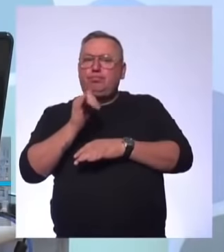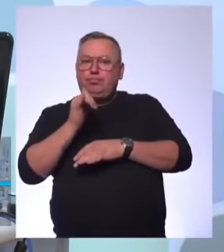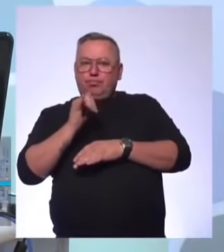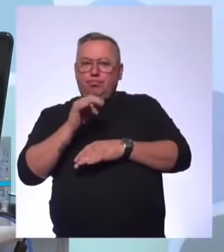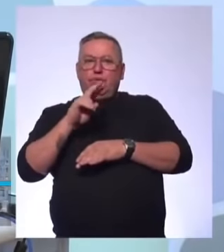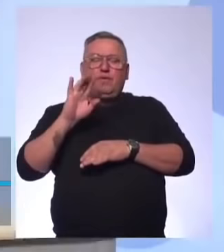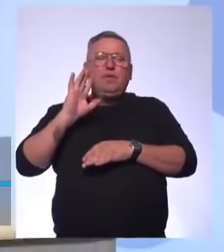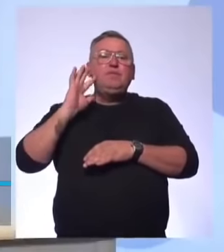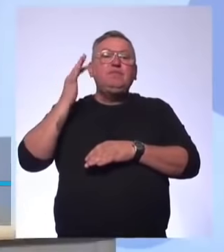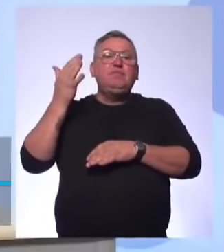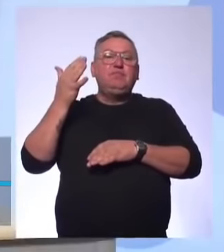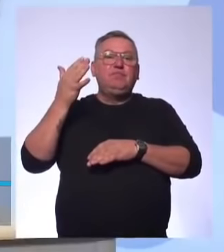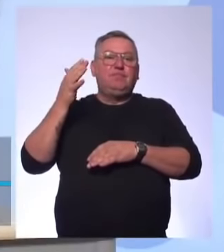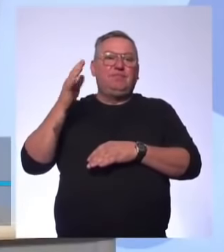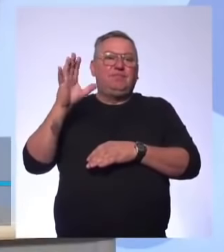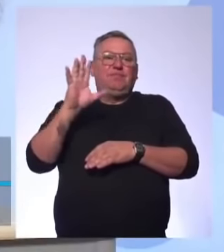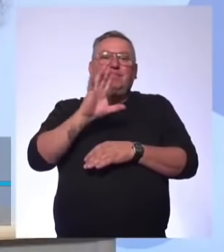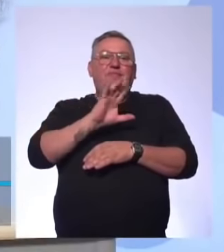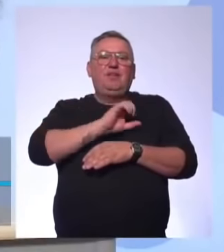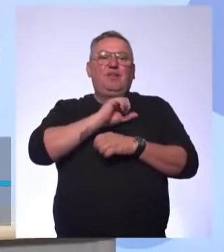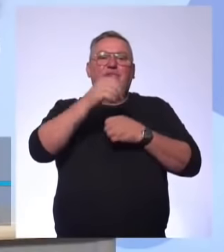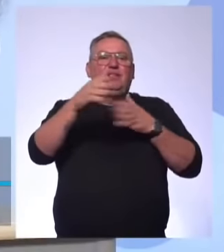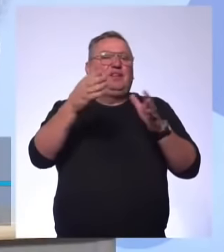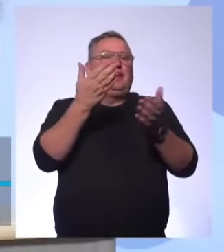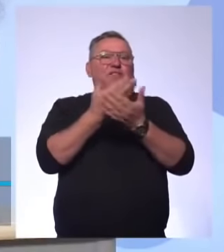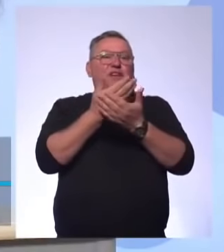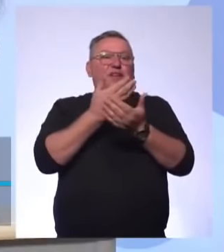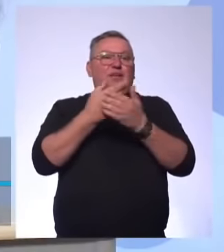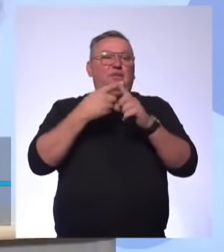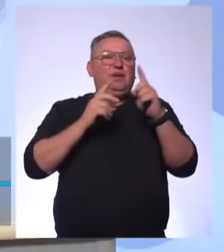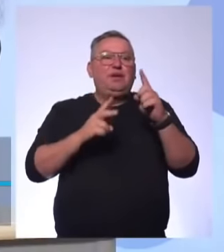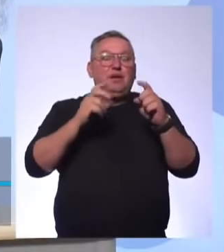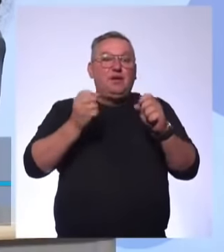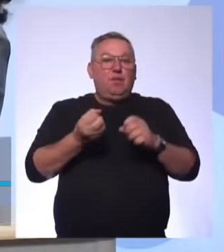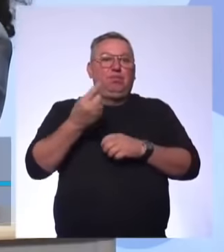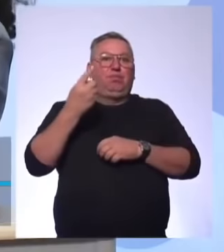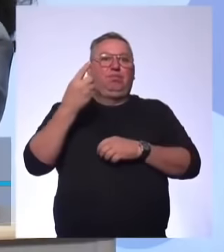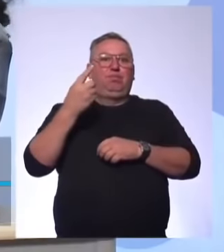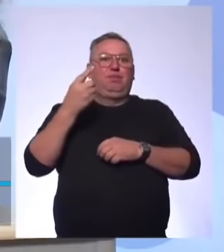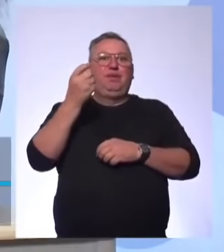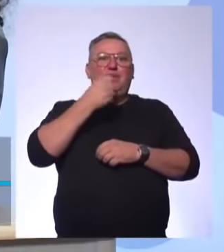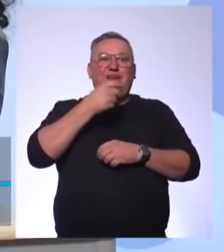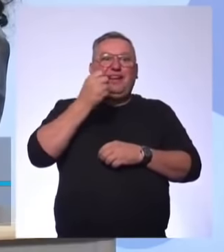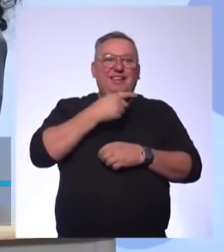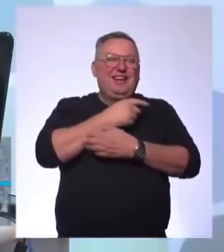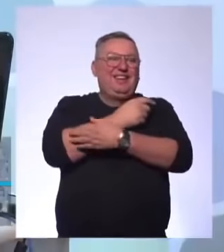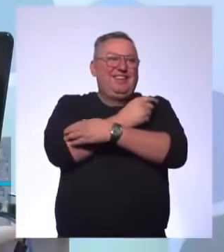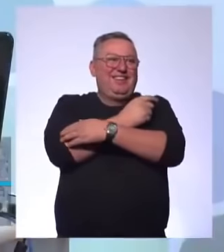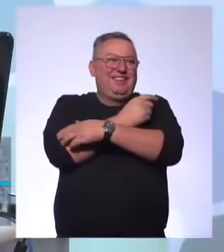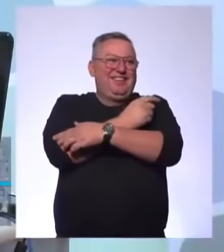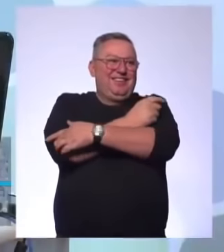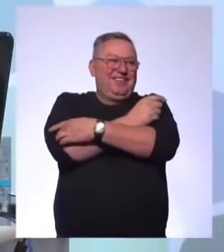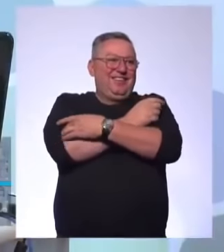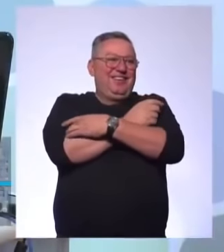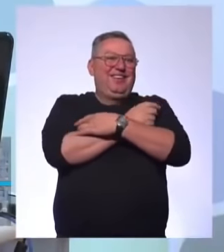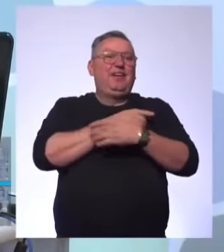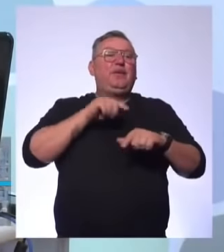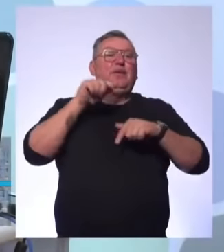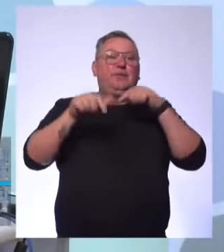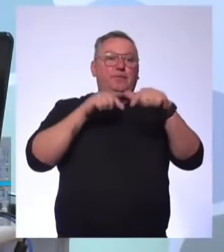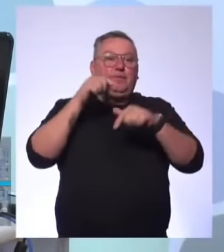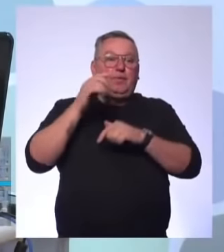se realizar? Adoro fazer isso na sala de aula, porque a gente sempre se surpreende. É sempre engraçadíssimo, não é? Eu trabalhei o conto uma vez na sala de aula